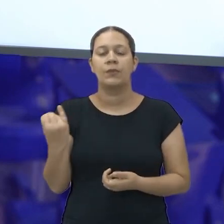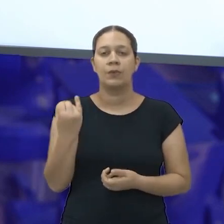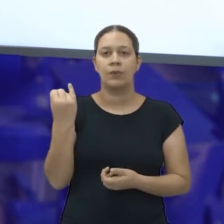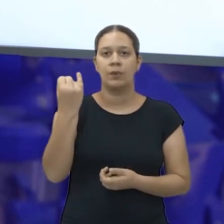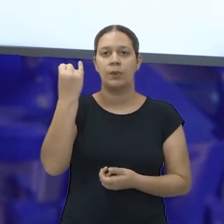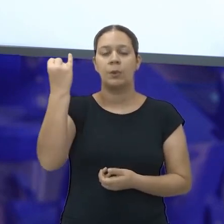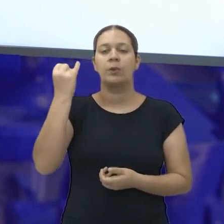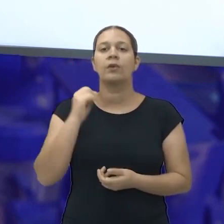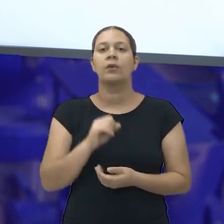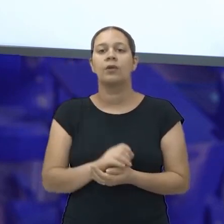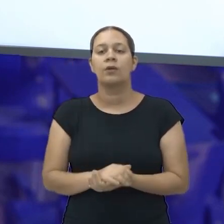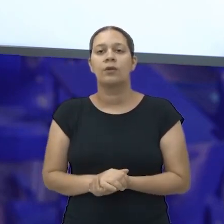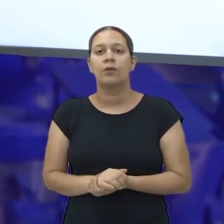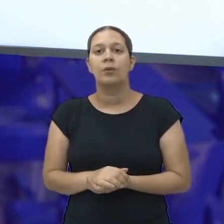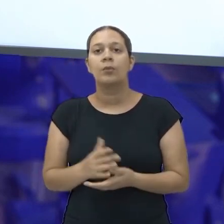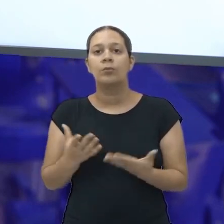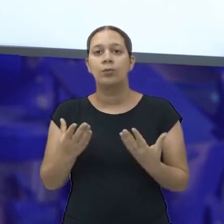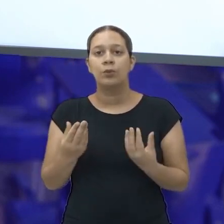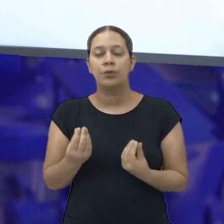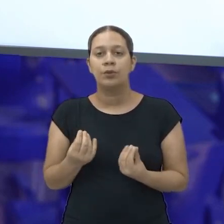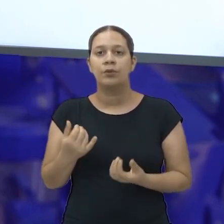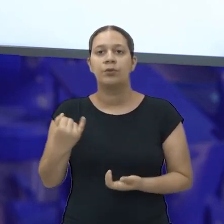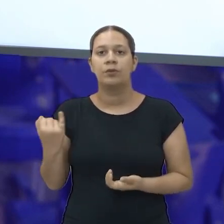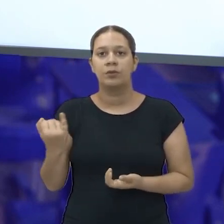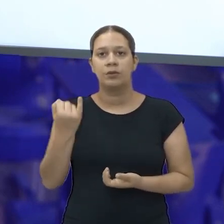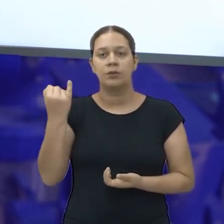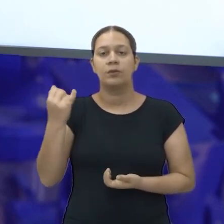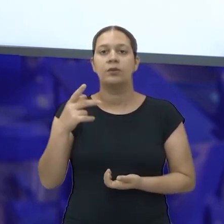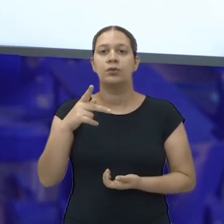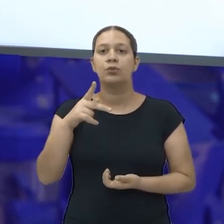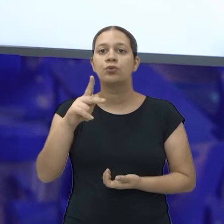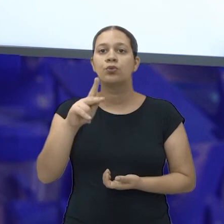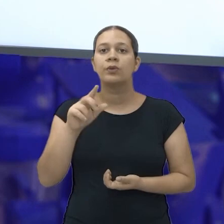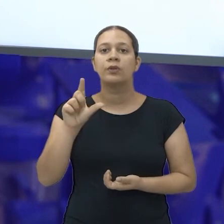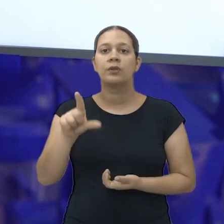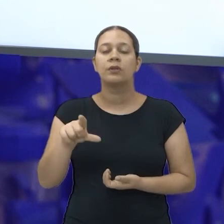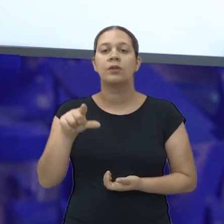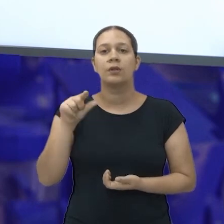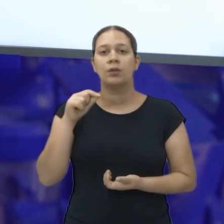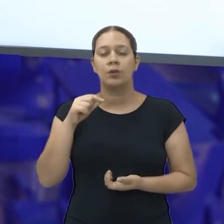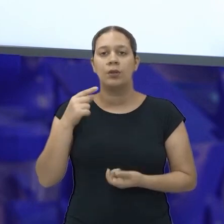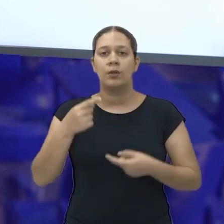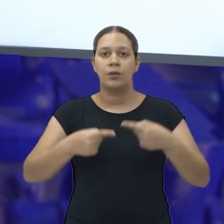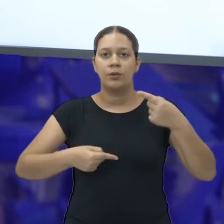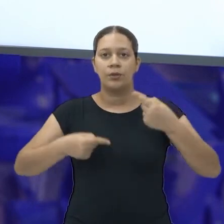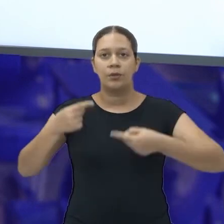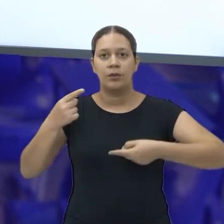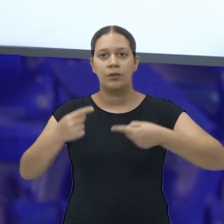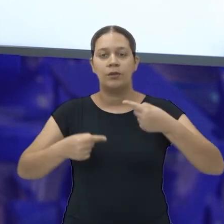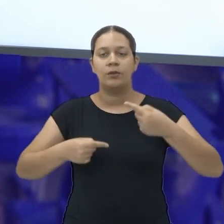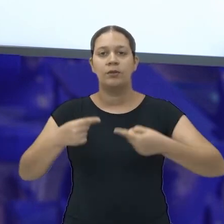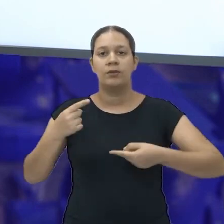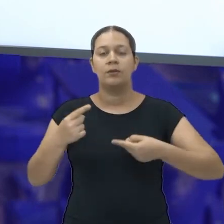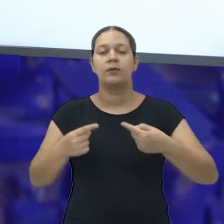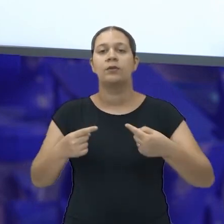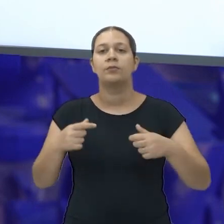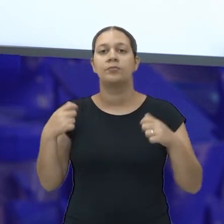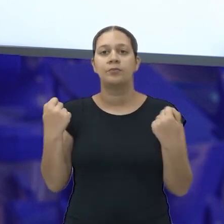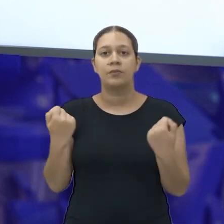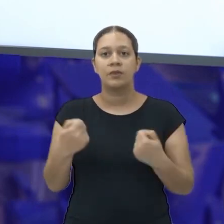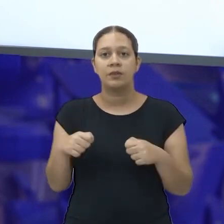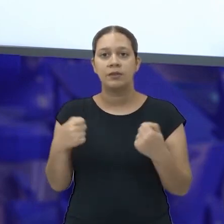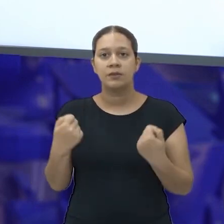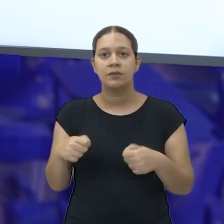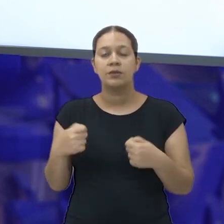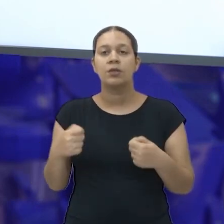eu volto a falar para vocês. É muito importante a sua escolha política. É uma escolha que deve ser